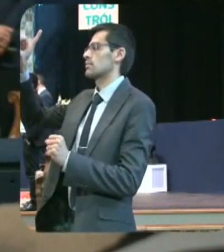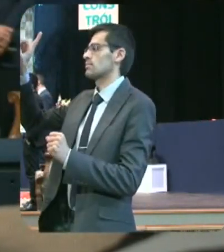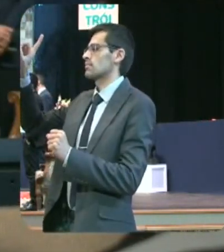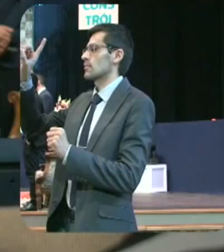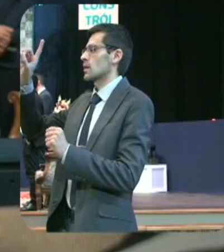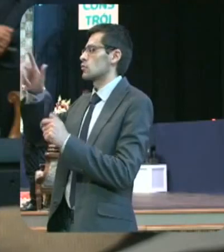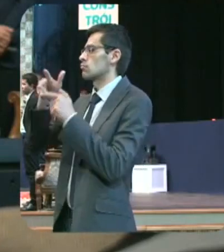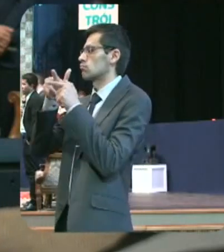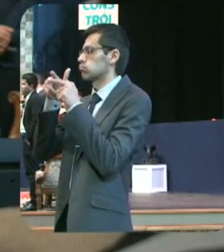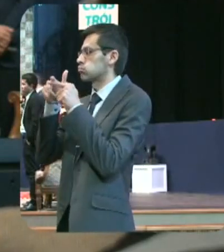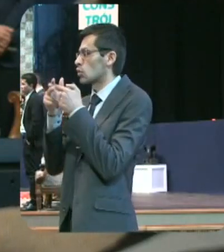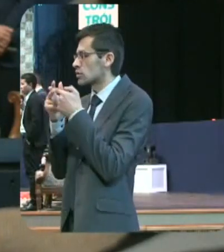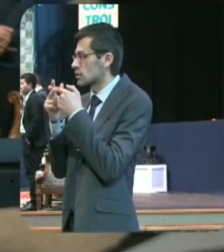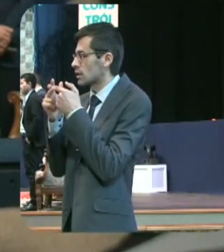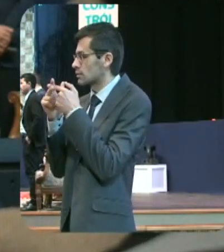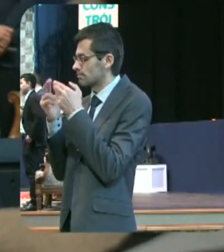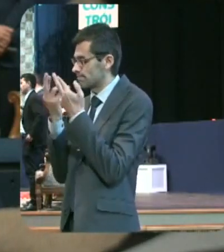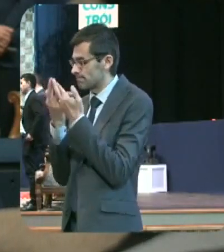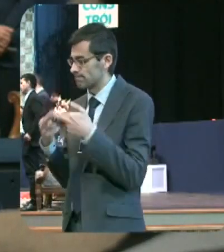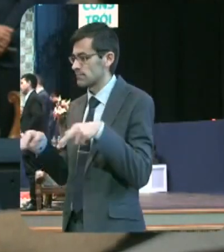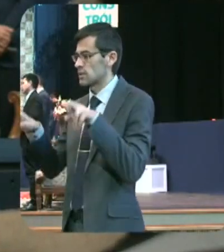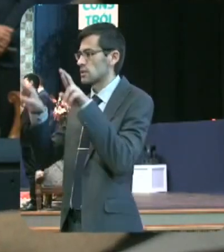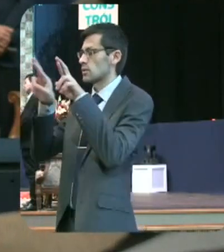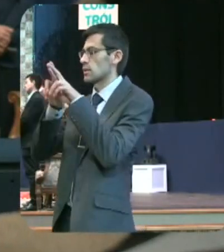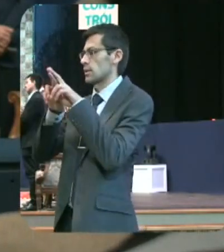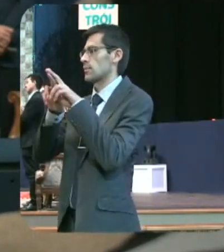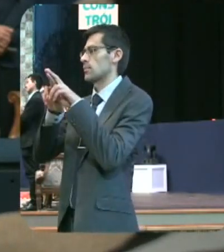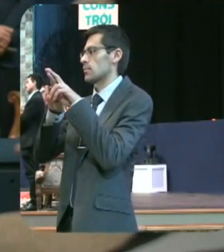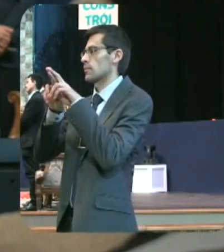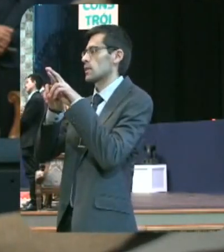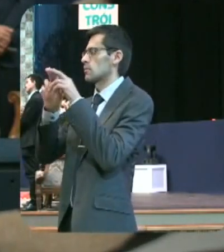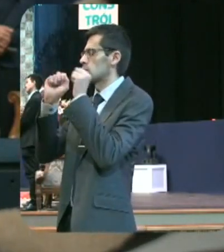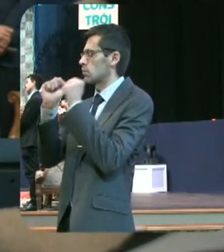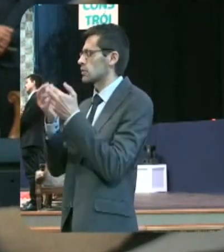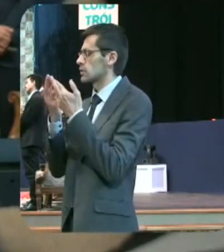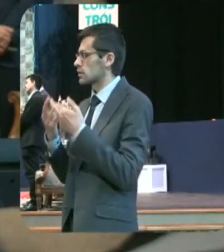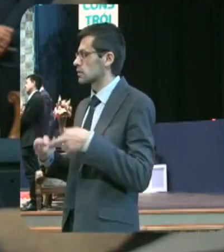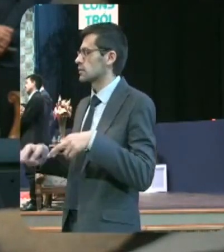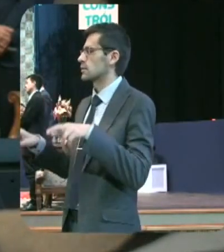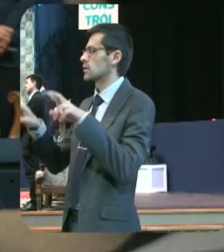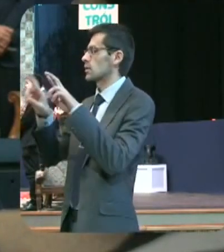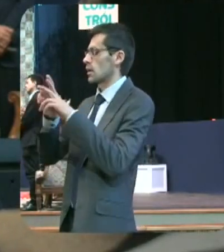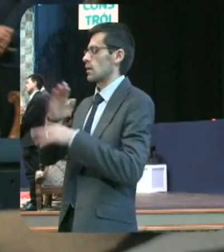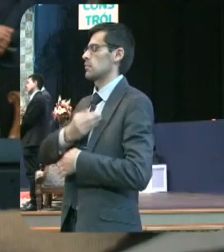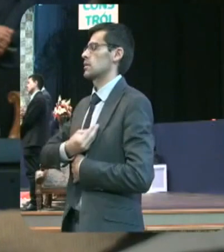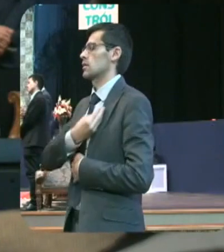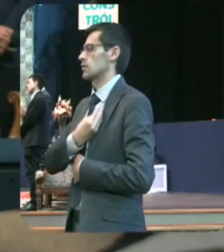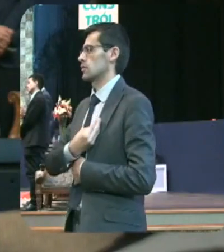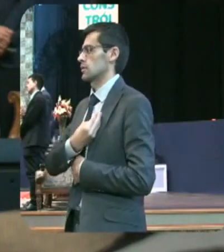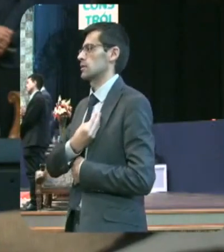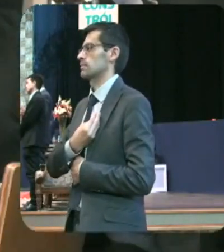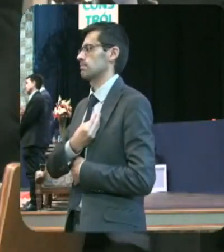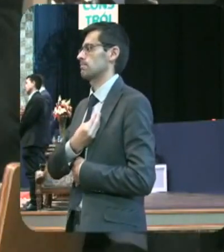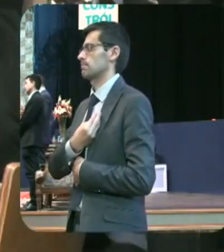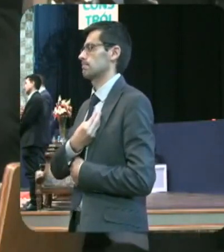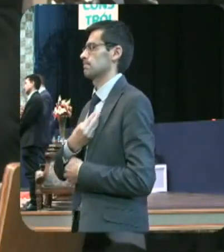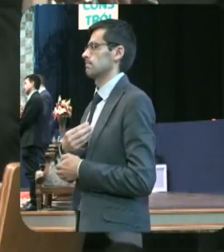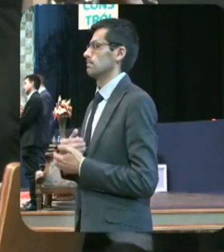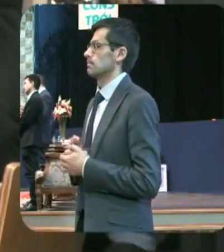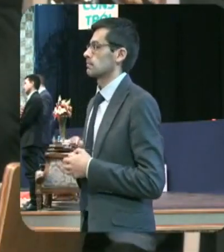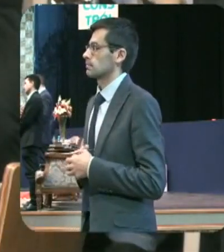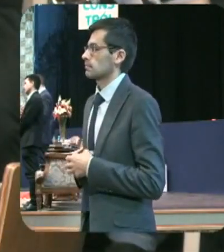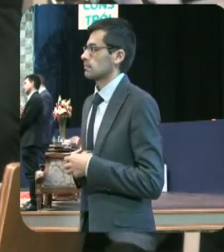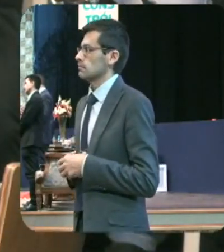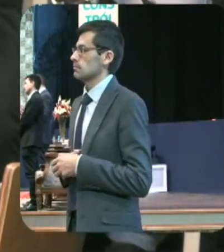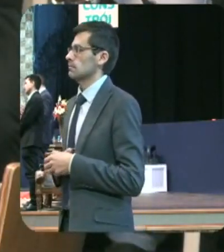que é intratável, e que o Senhor pode restaurar aquilo que parece que está completamente